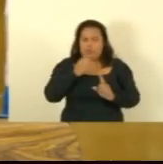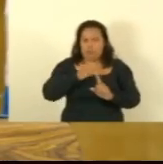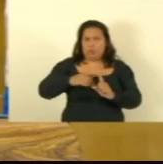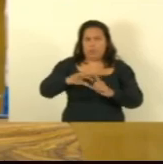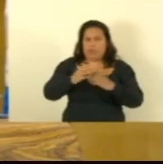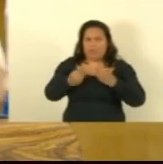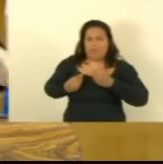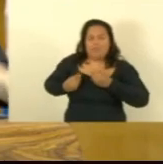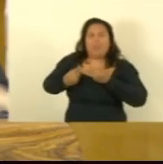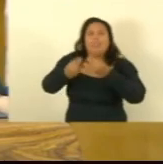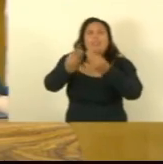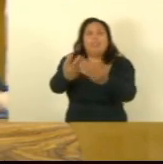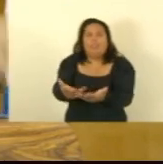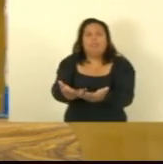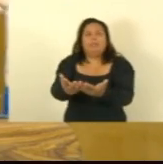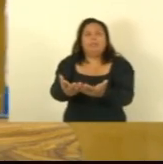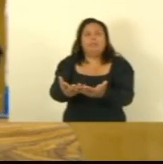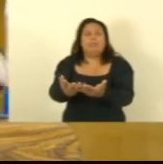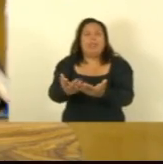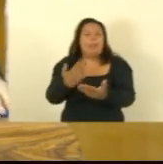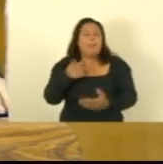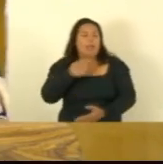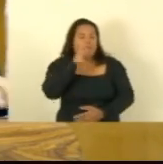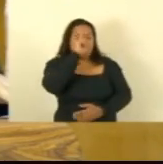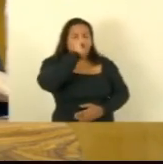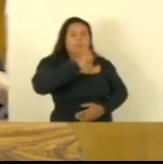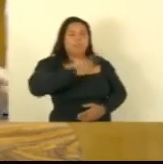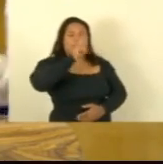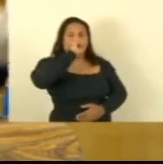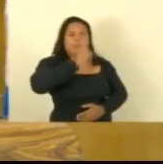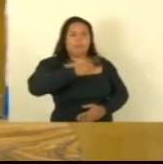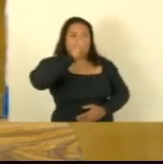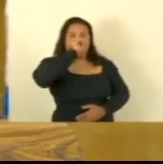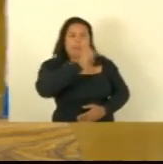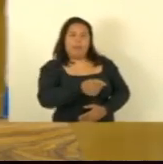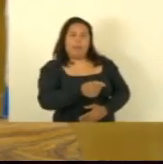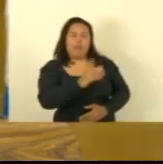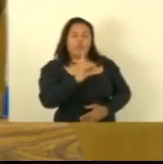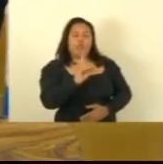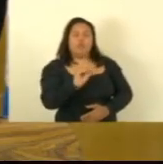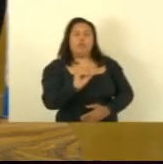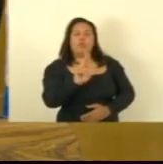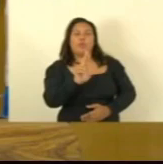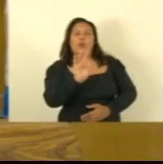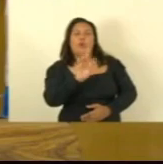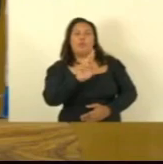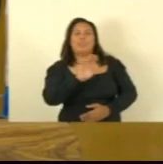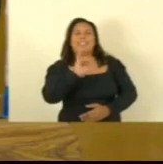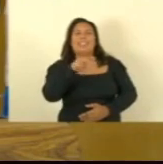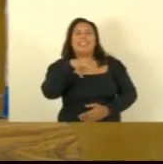lhe damos para doutrinar. Aí você vê isso aqui,